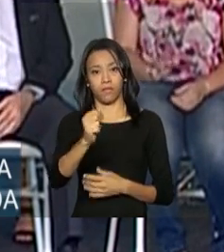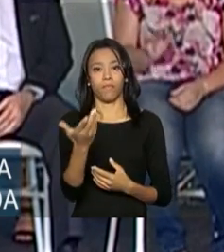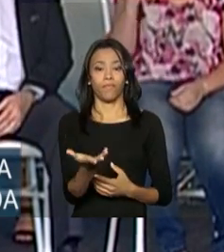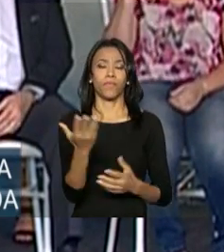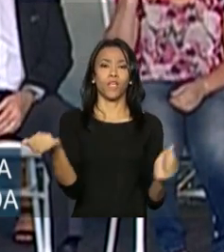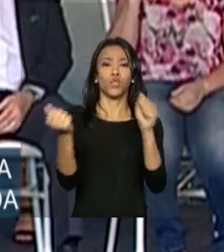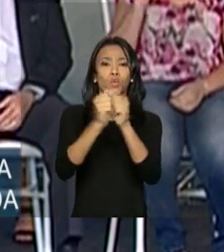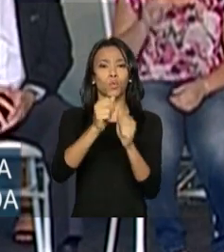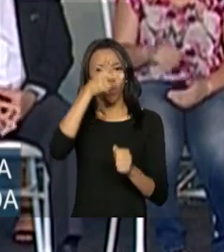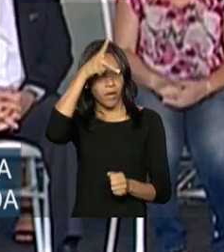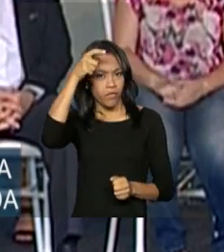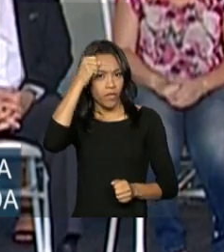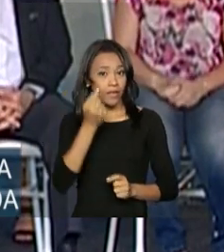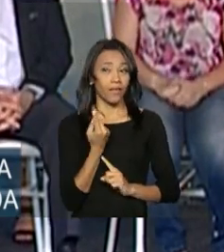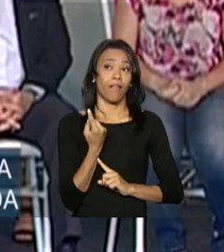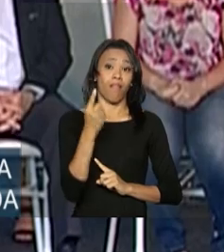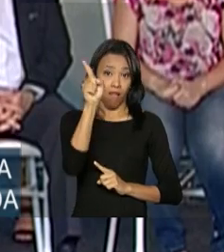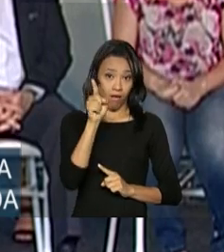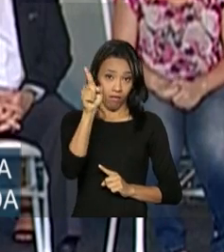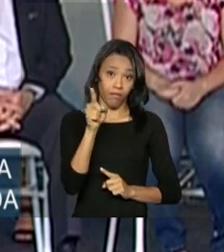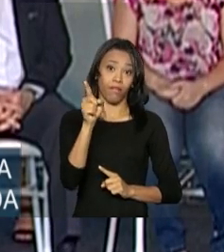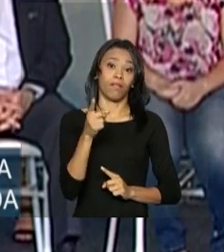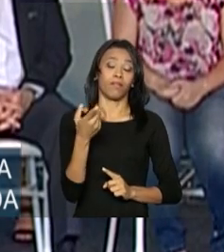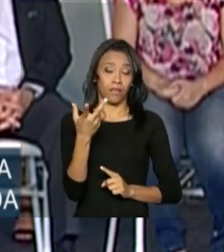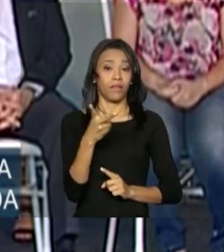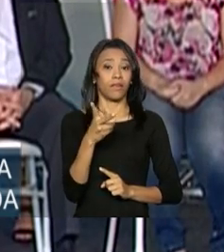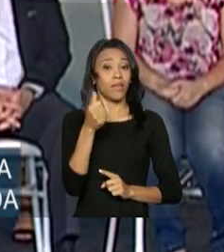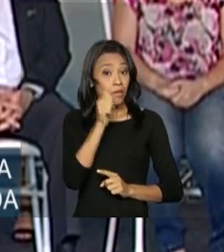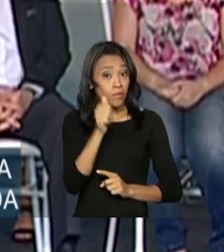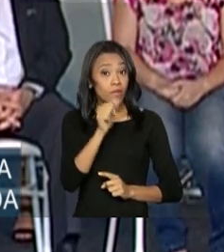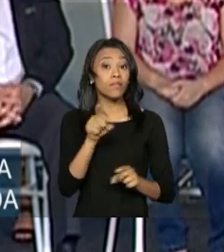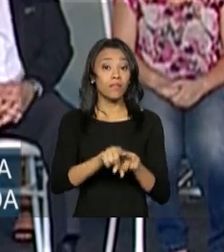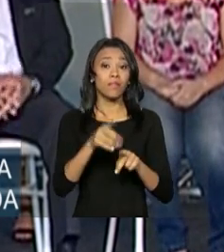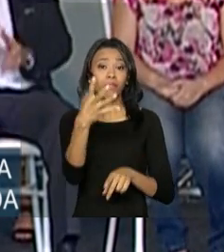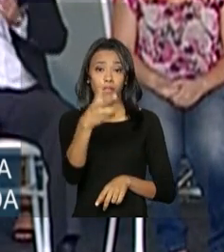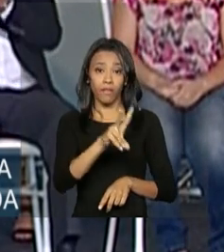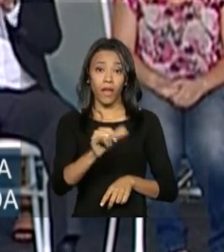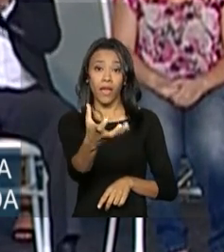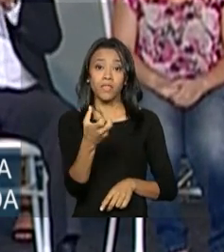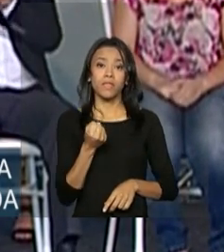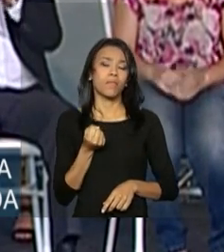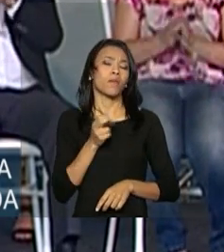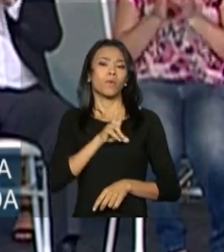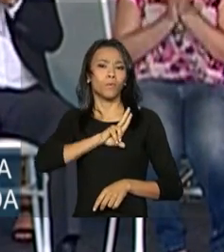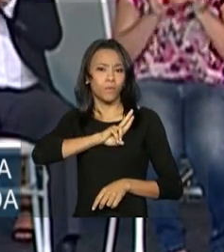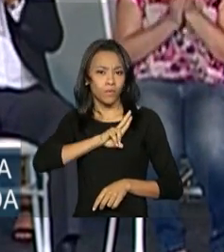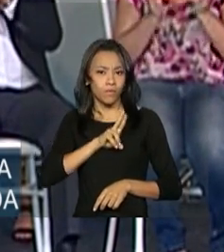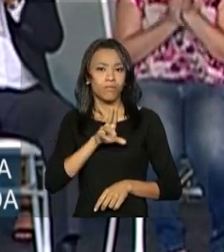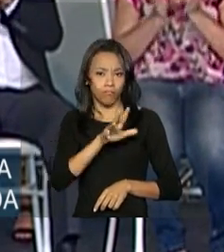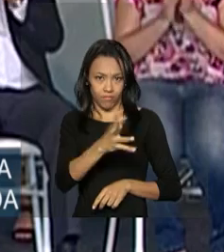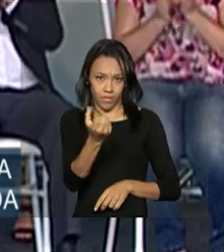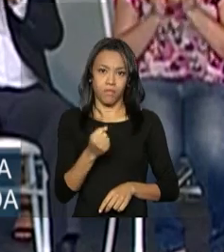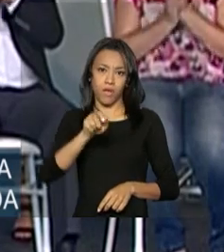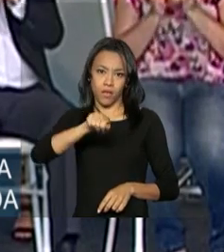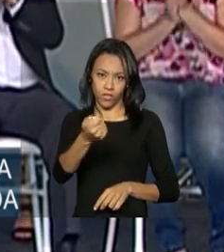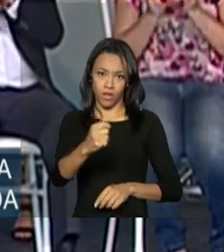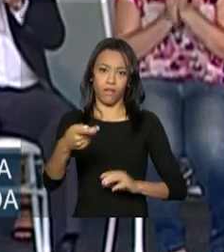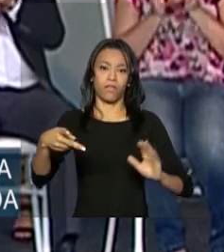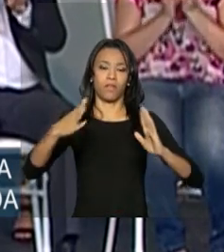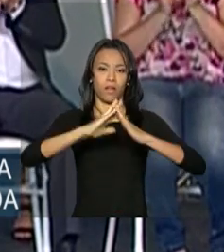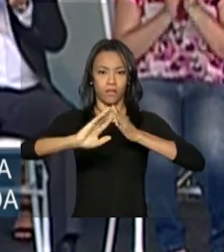Lécio e a beneficiária, a senhora que vai receber a chave da